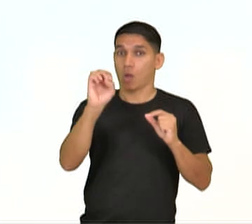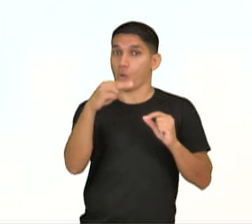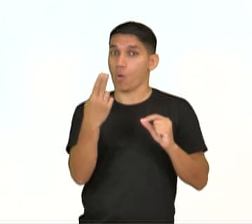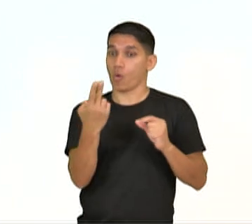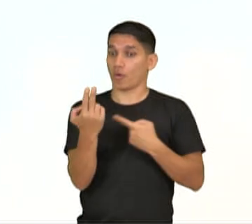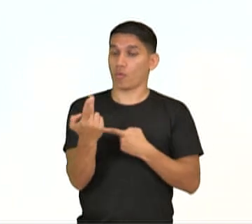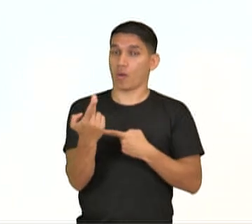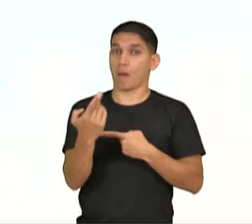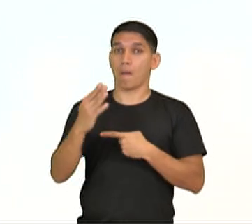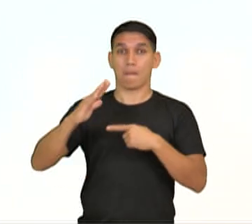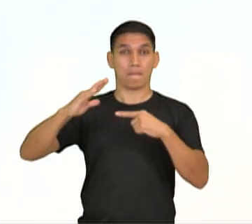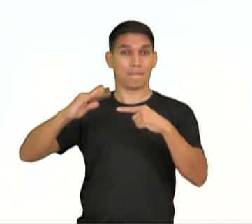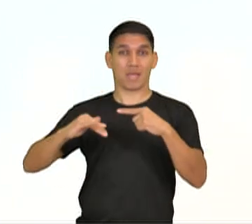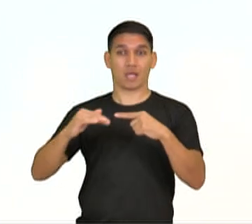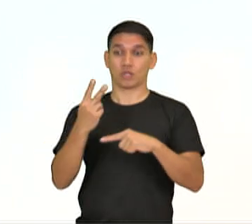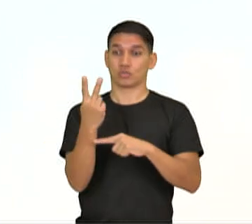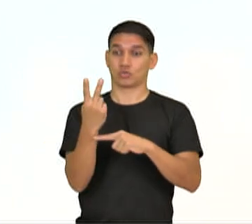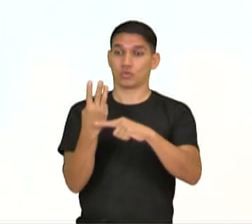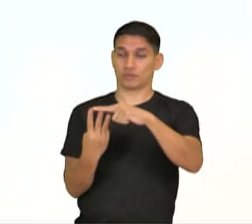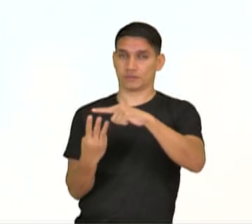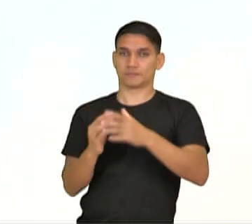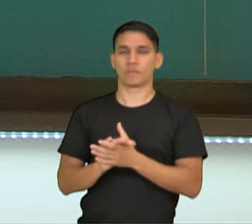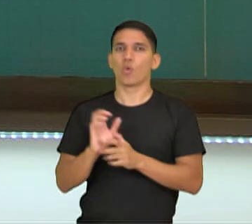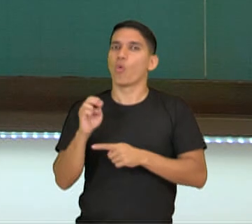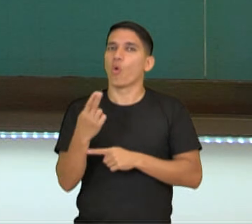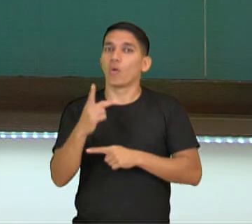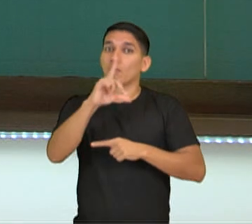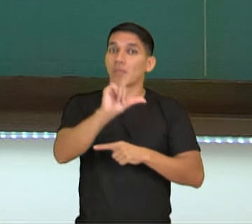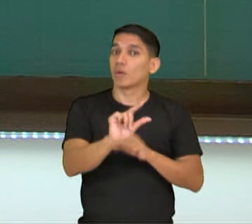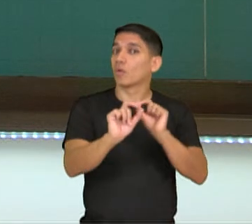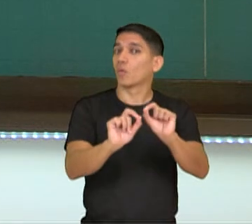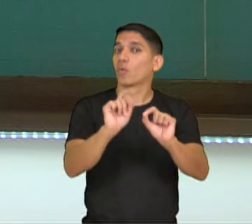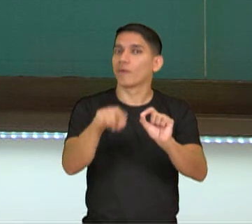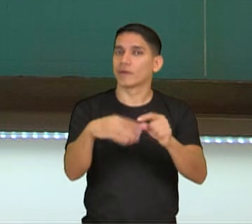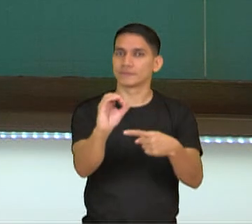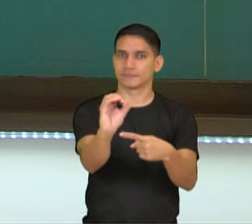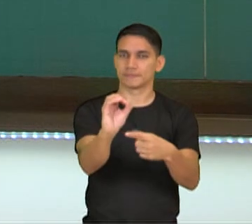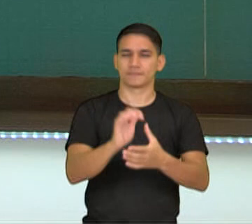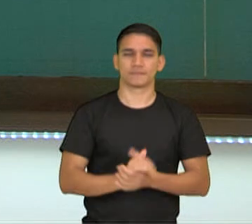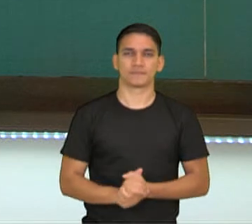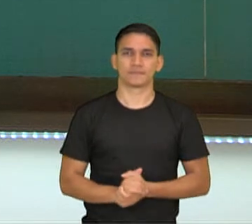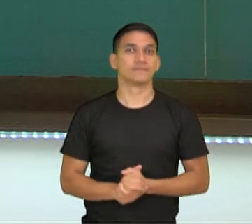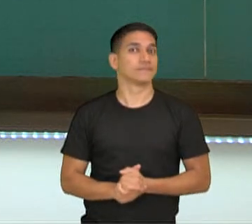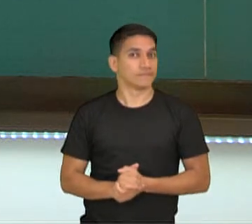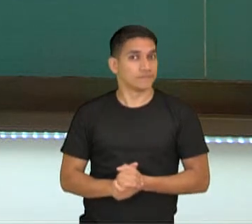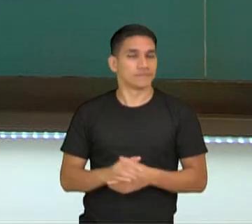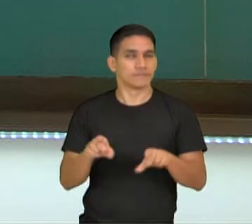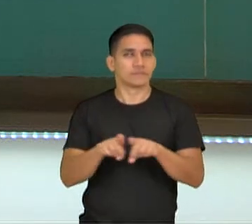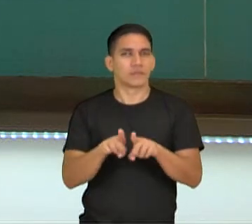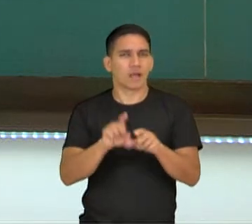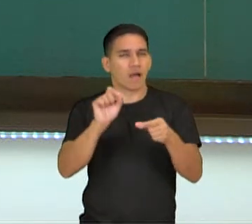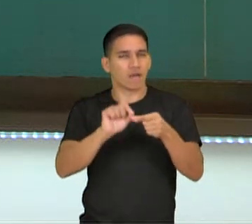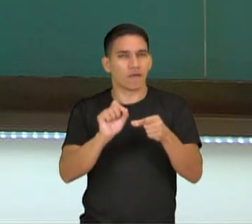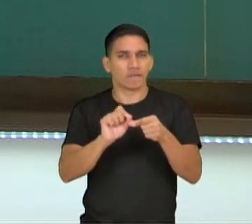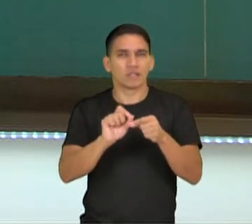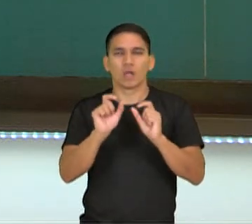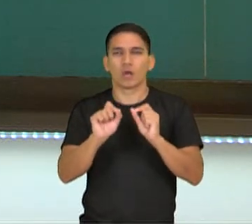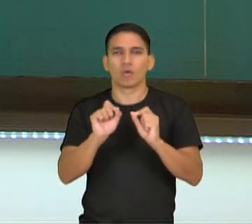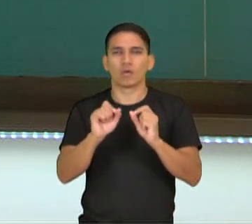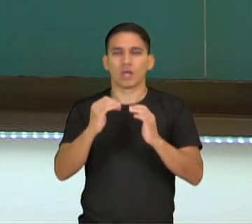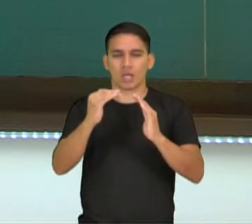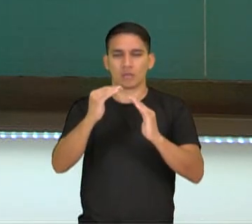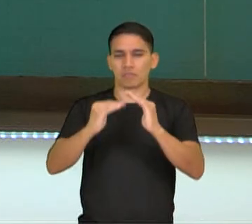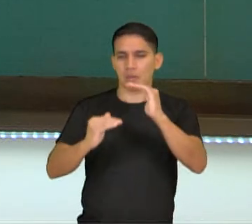menos 2/3, ou ele pode ser menor do que 0, tá? Então, fazendo essa